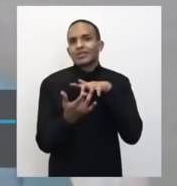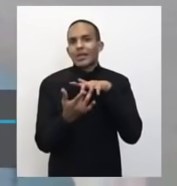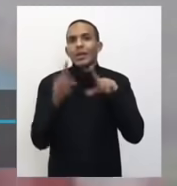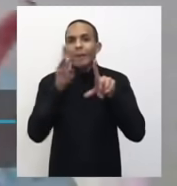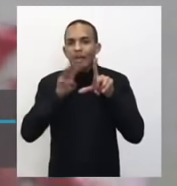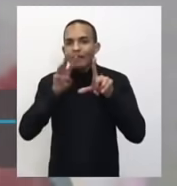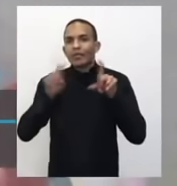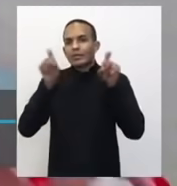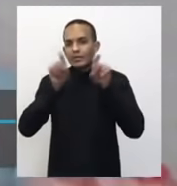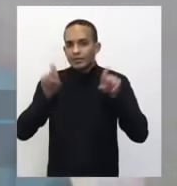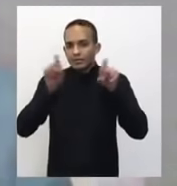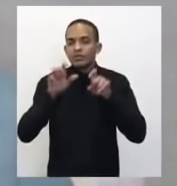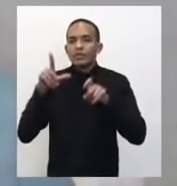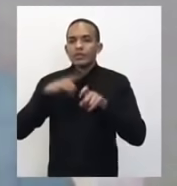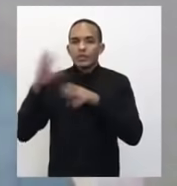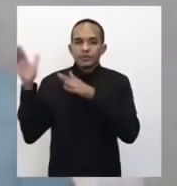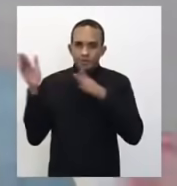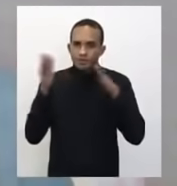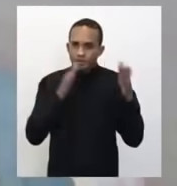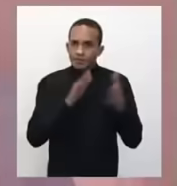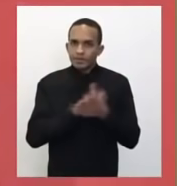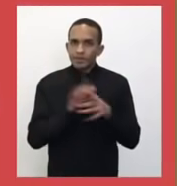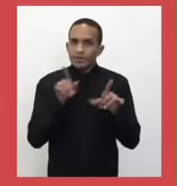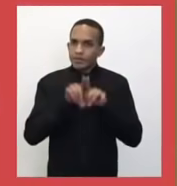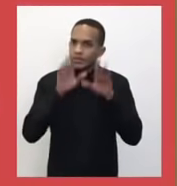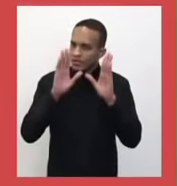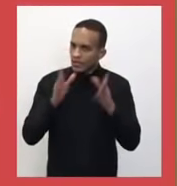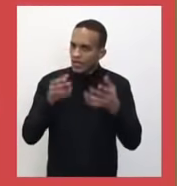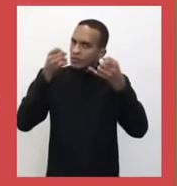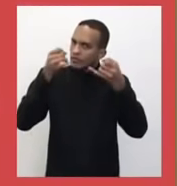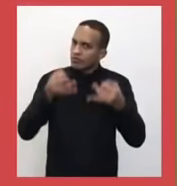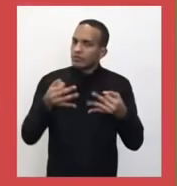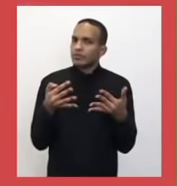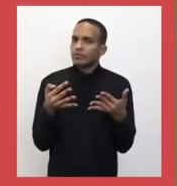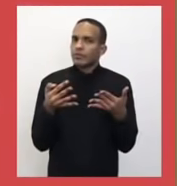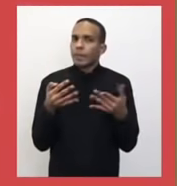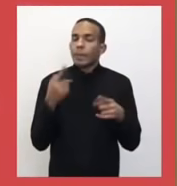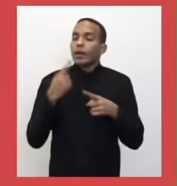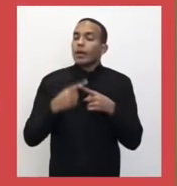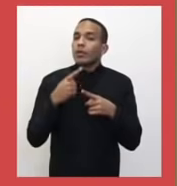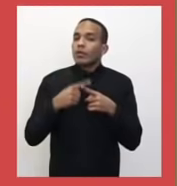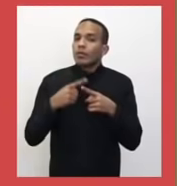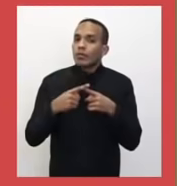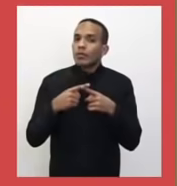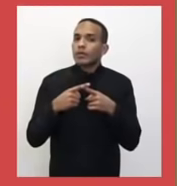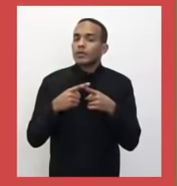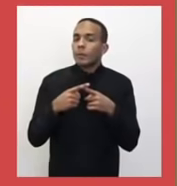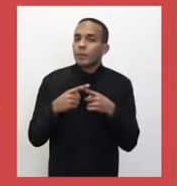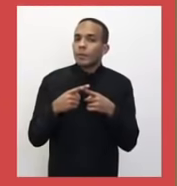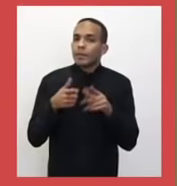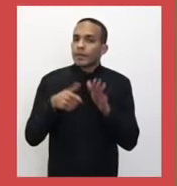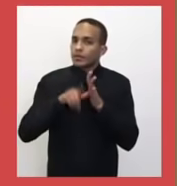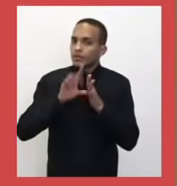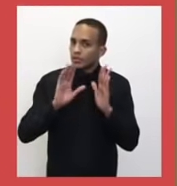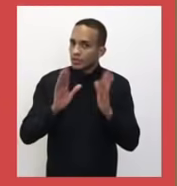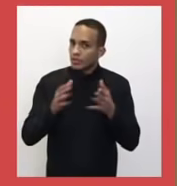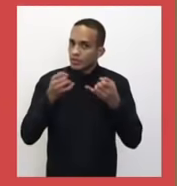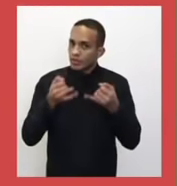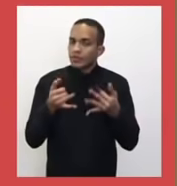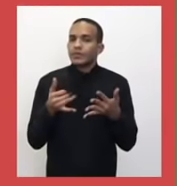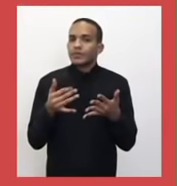Tem até um slide sobre isso, e já dissemos um pouquinho sobre isso, porque, um pouquinho antes, tá certo,